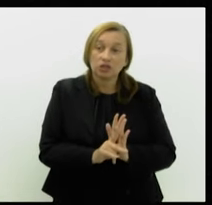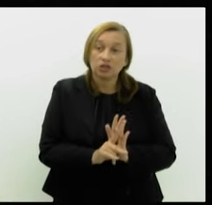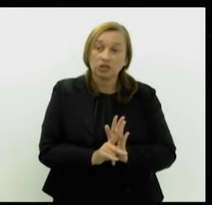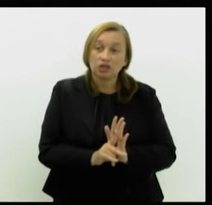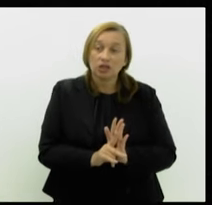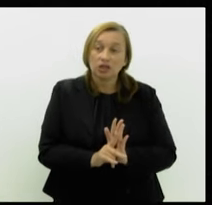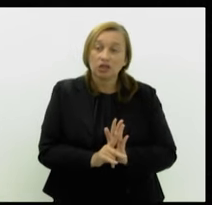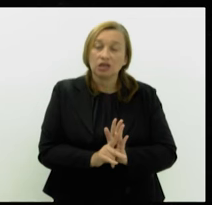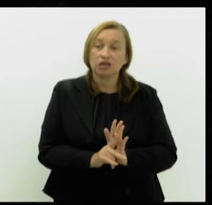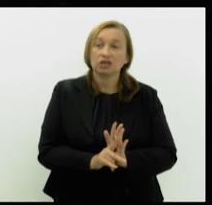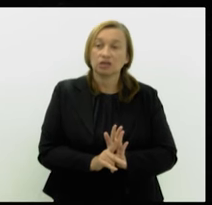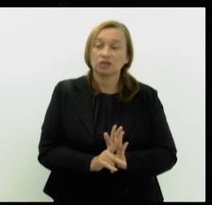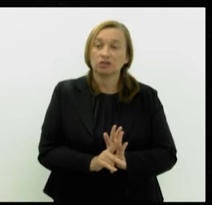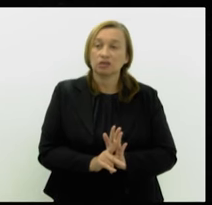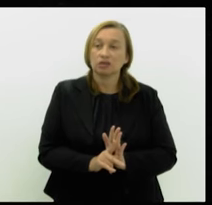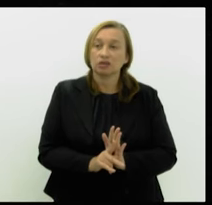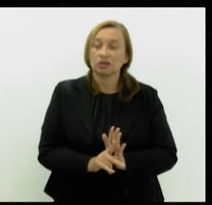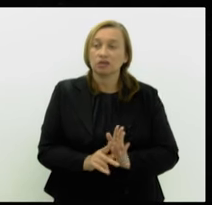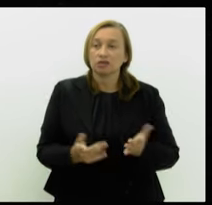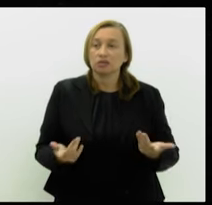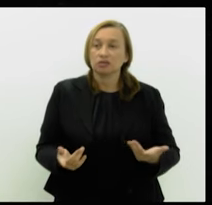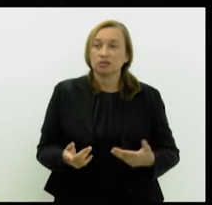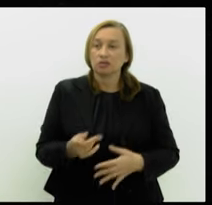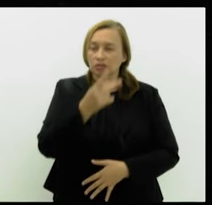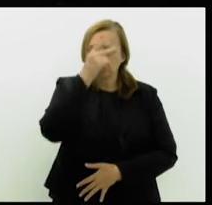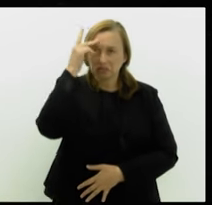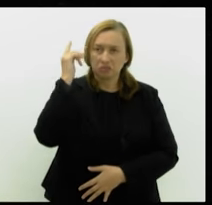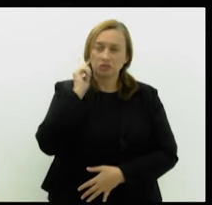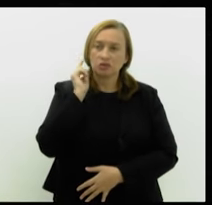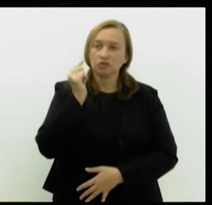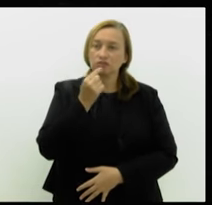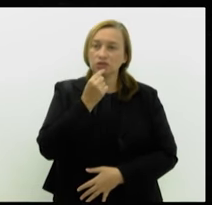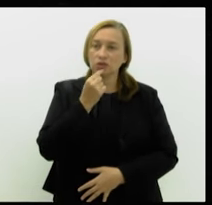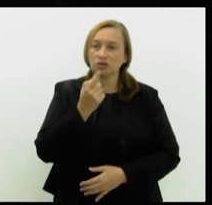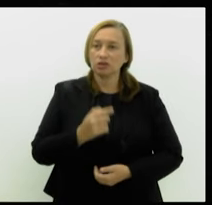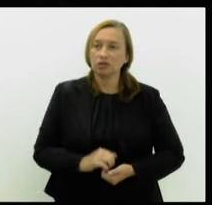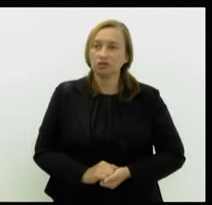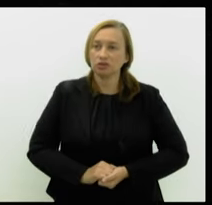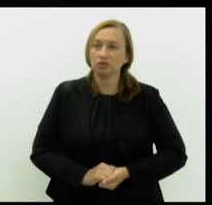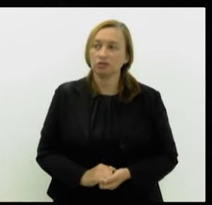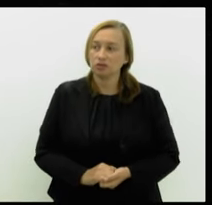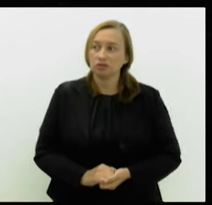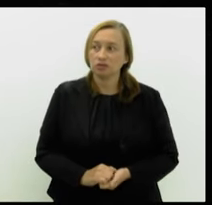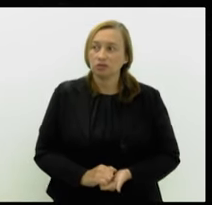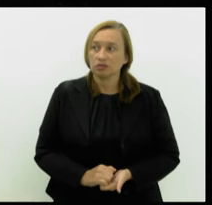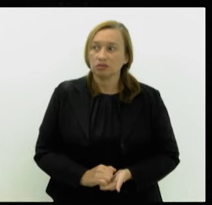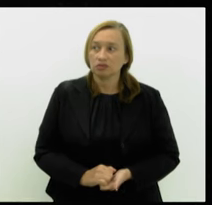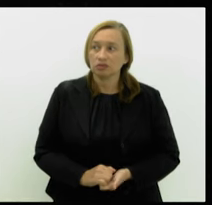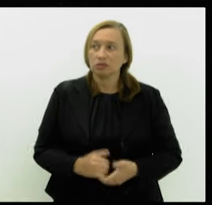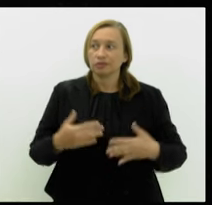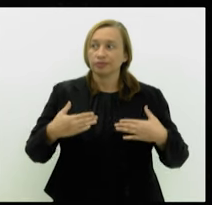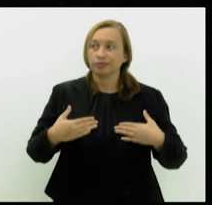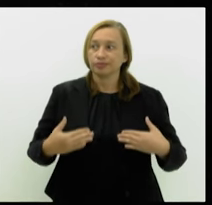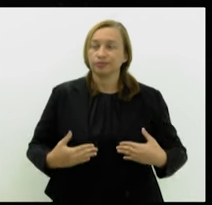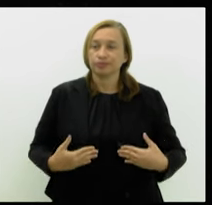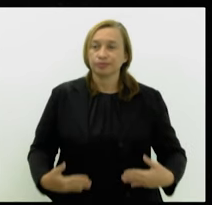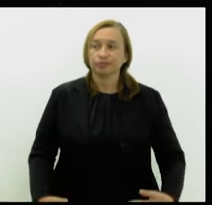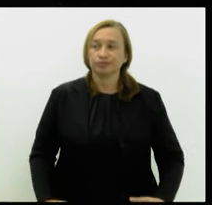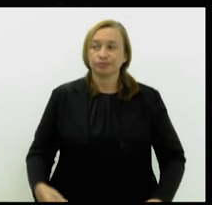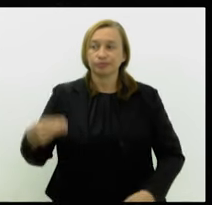deficiência auditiva, a pessoa surda. Ele menciona somente a pessoa com deficiência física,